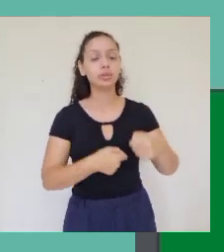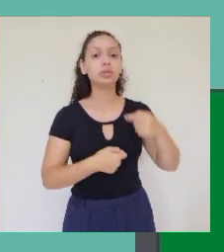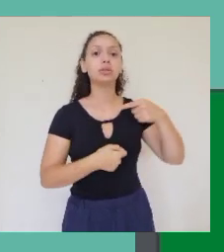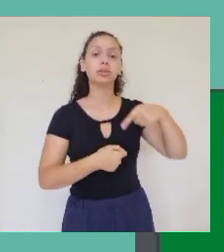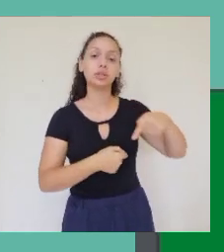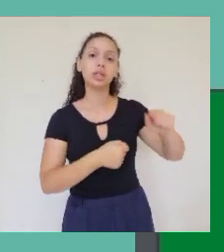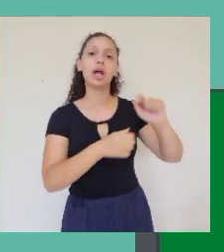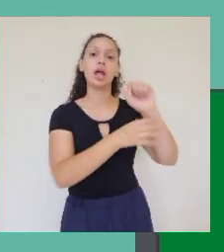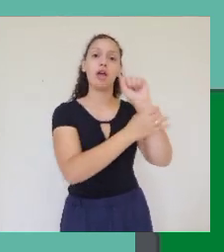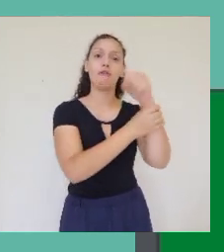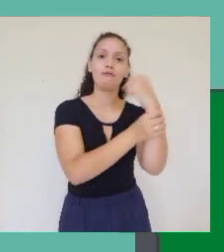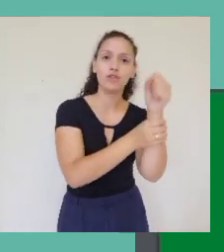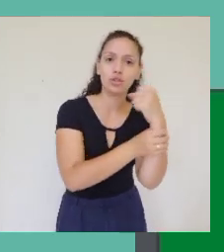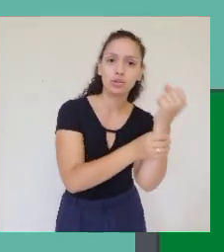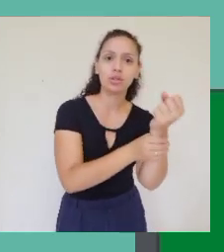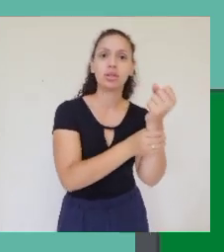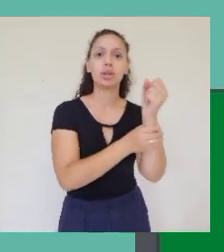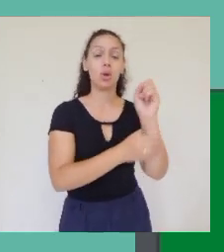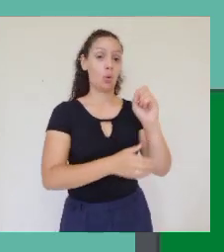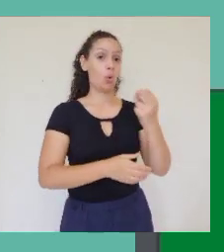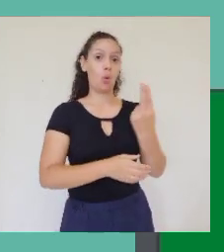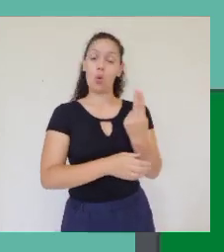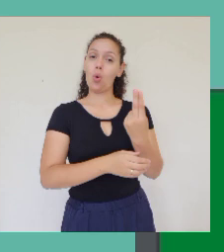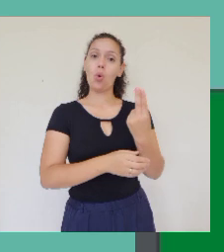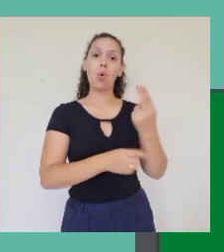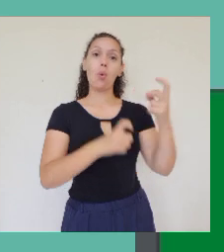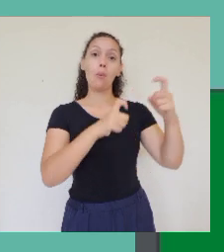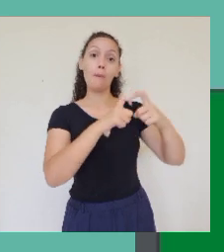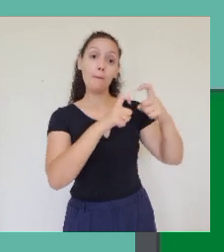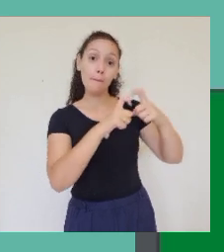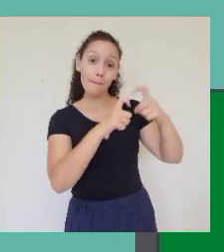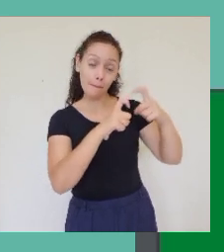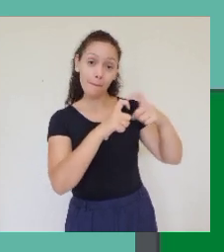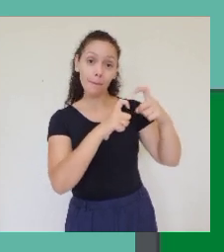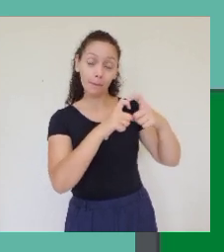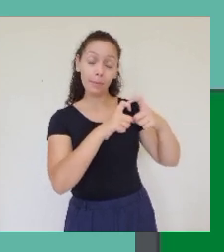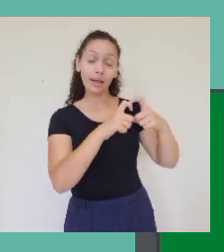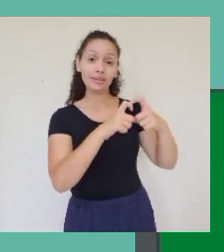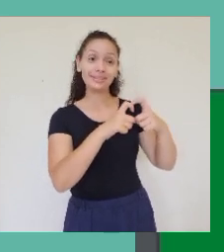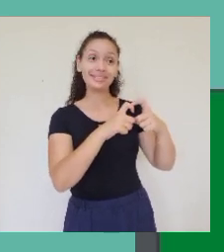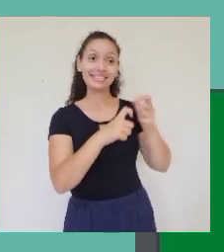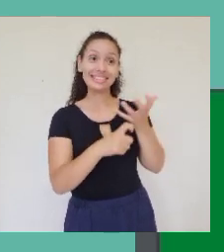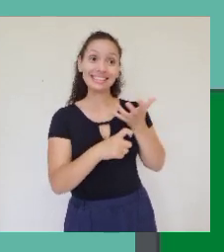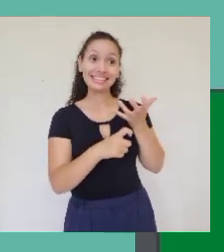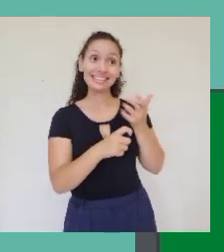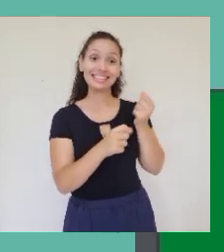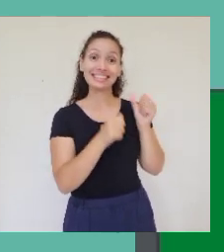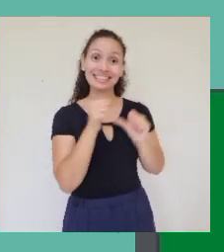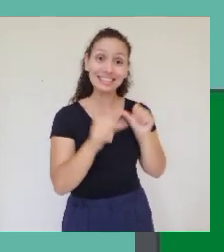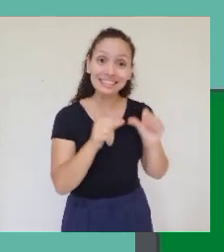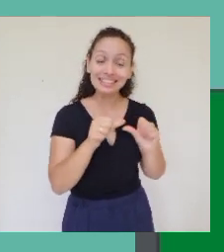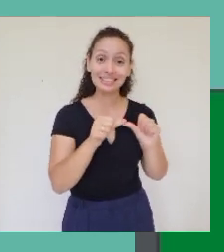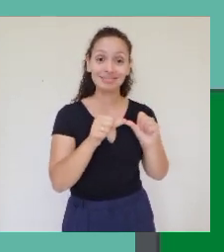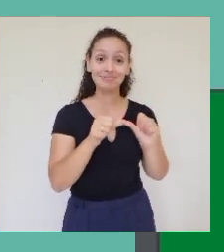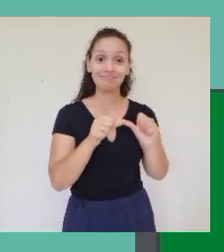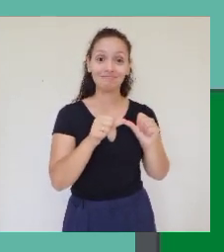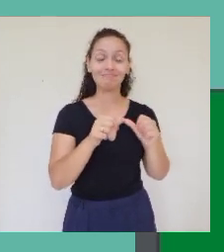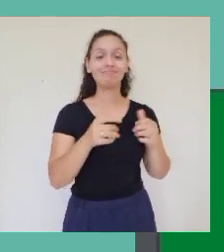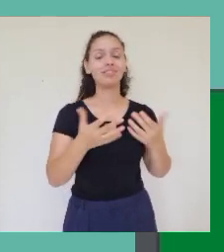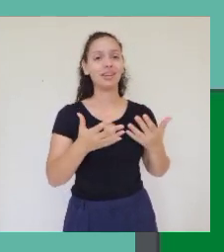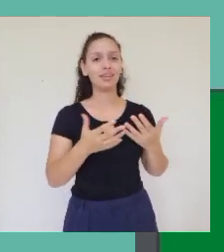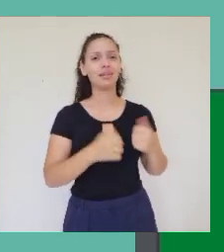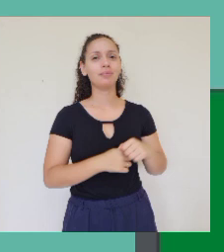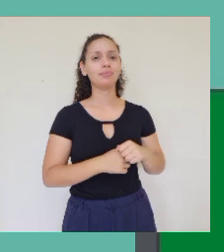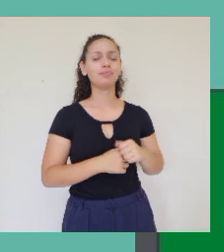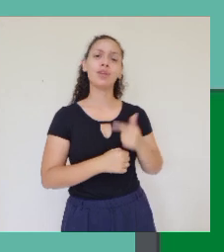um ortopedista, né? Para tentar resolver e reabilitar essa situação. Então aqui está a postura mais